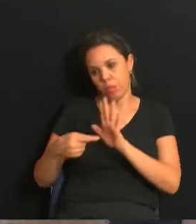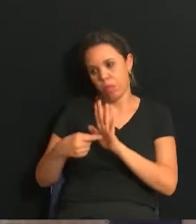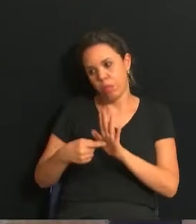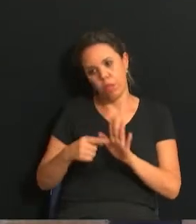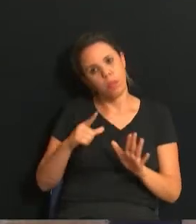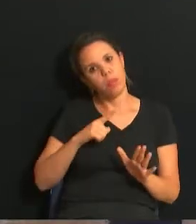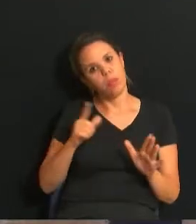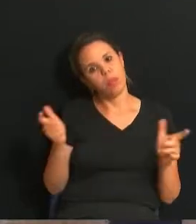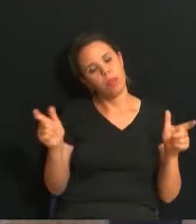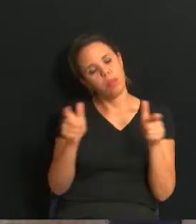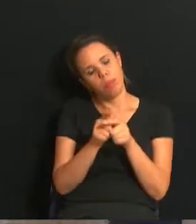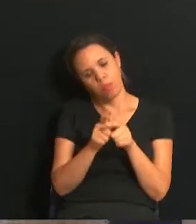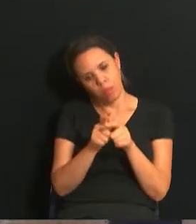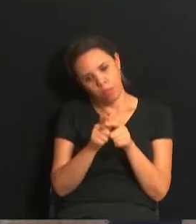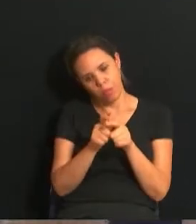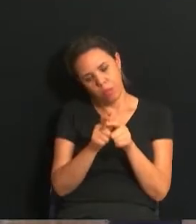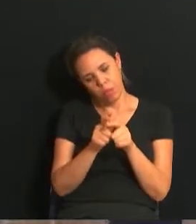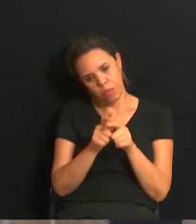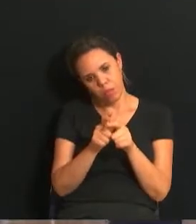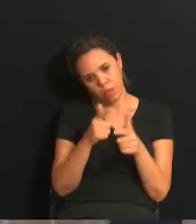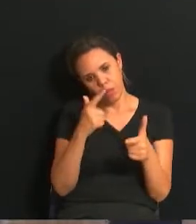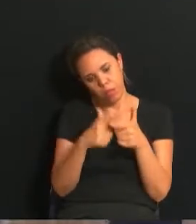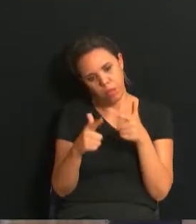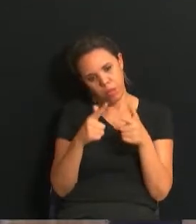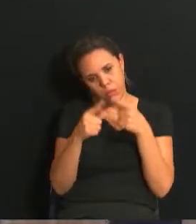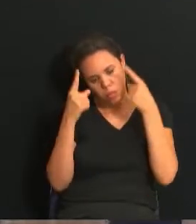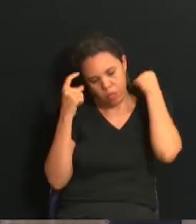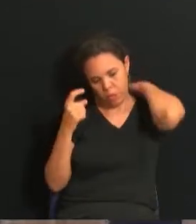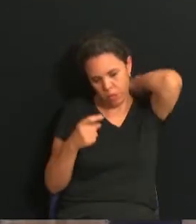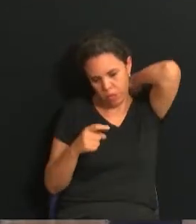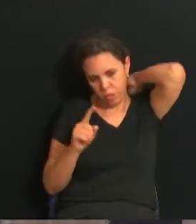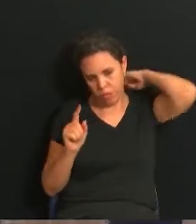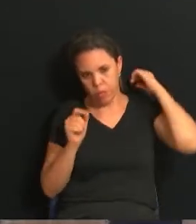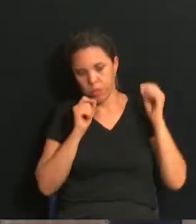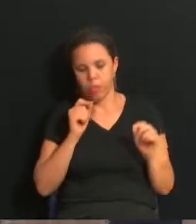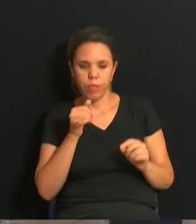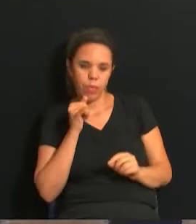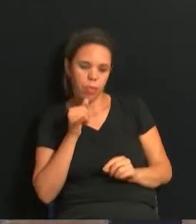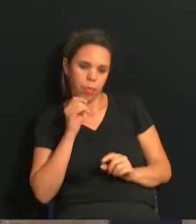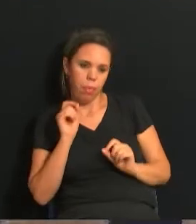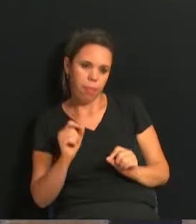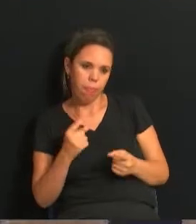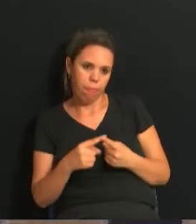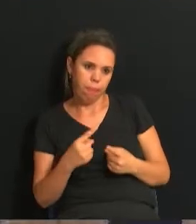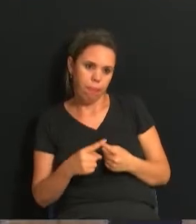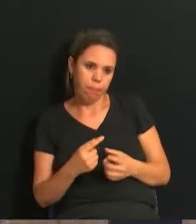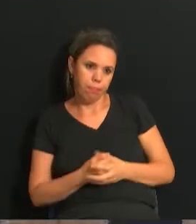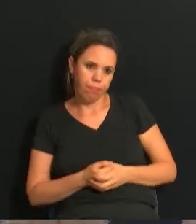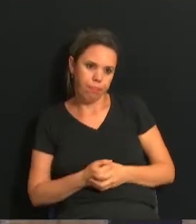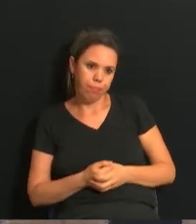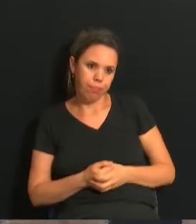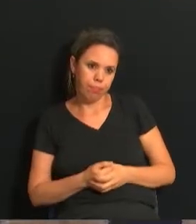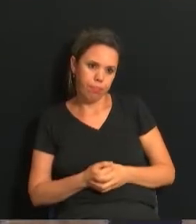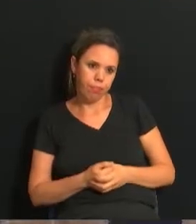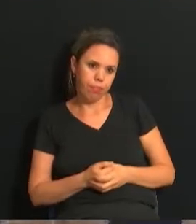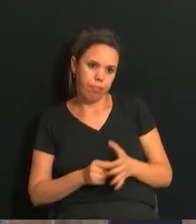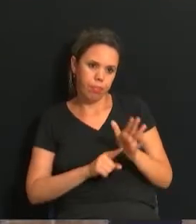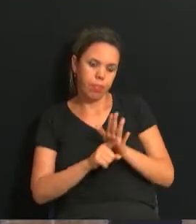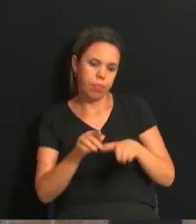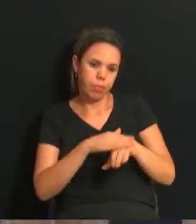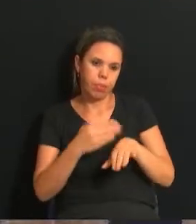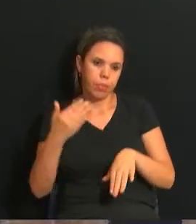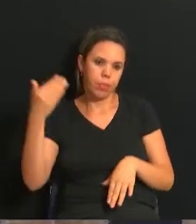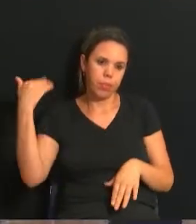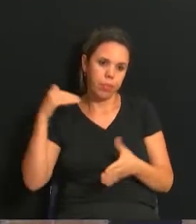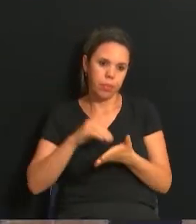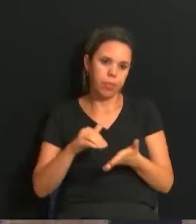uma queda no número de incidência. Mas aí é uma questão, porque quando nós conversamos, quando a Secretaria